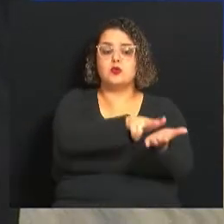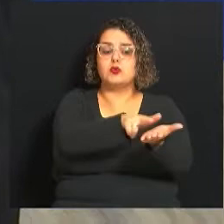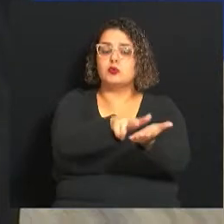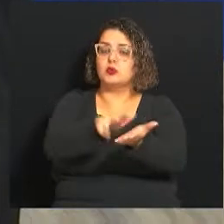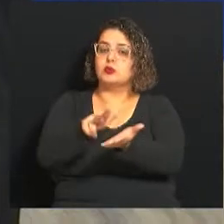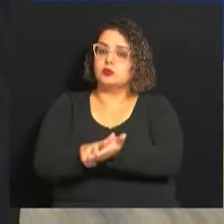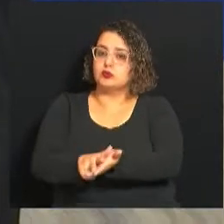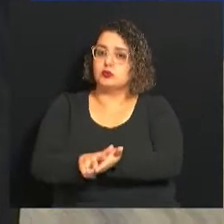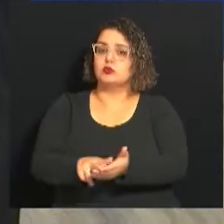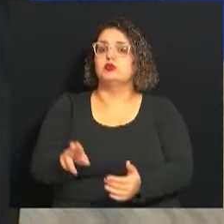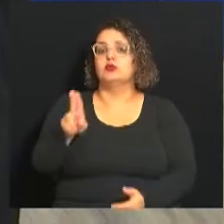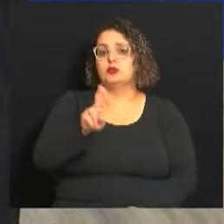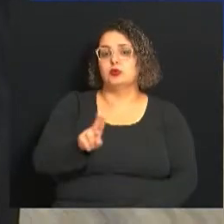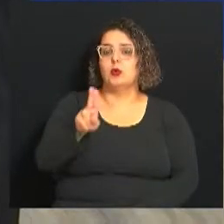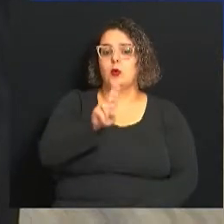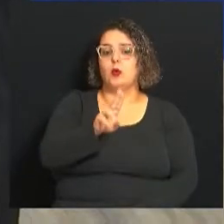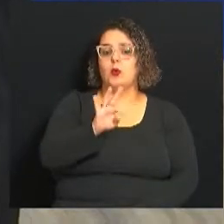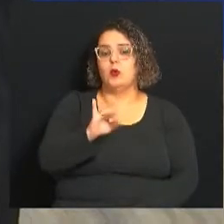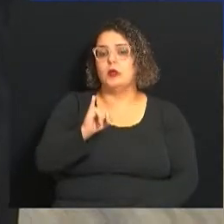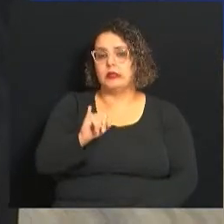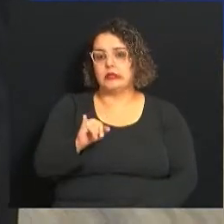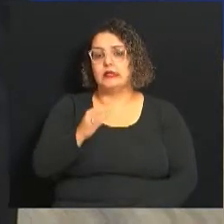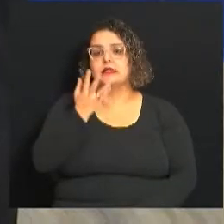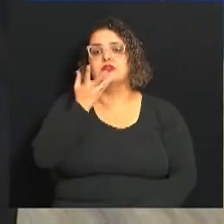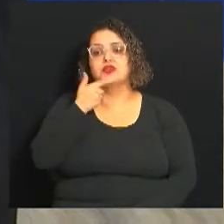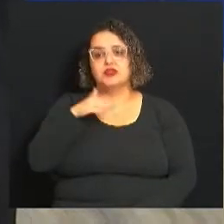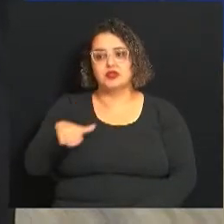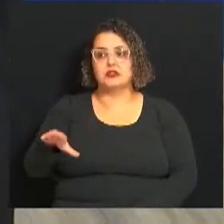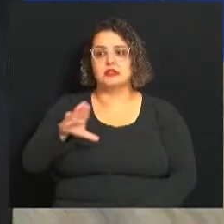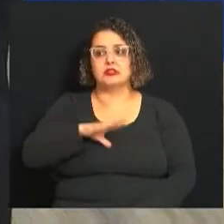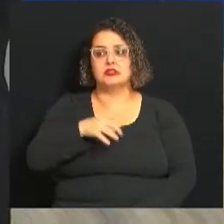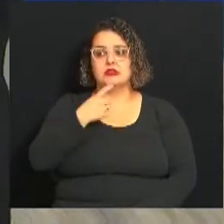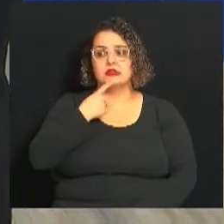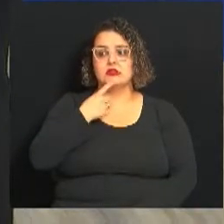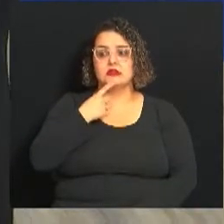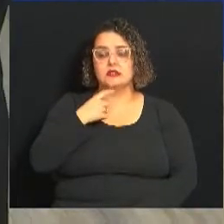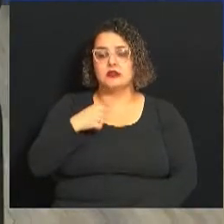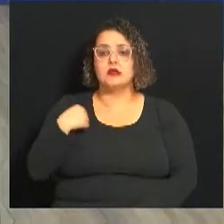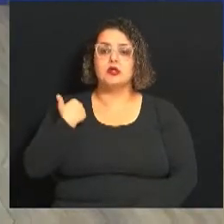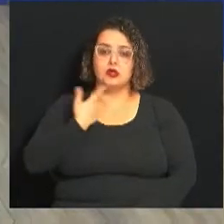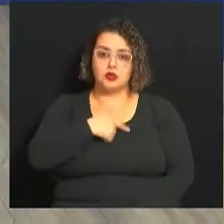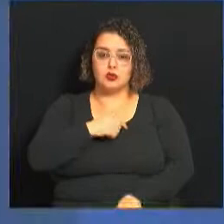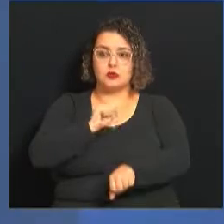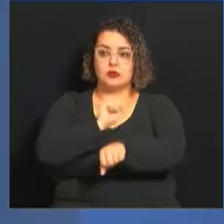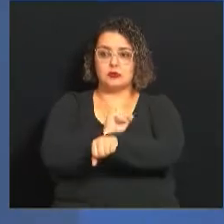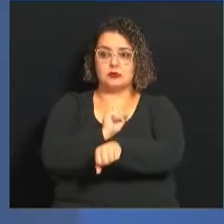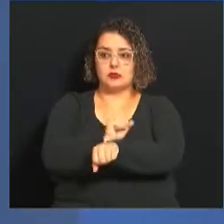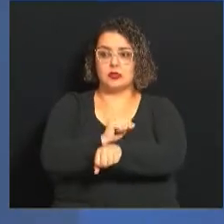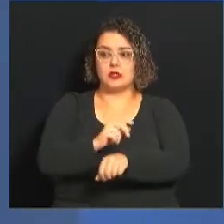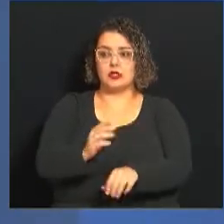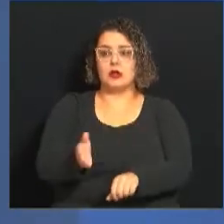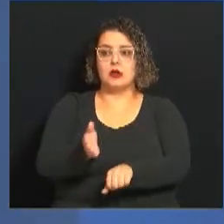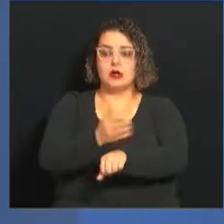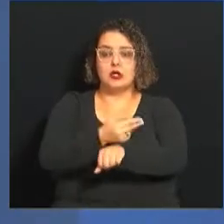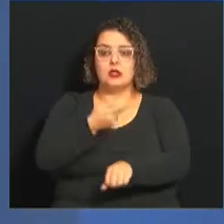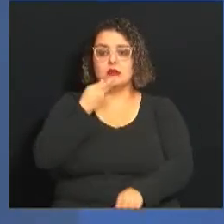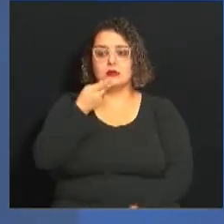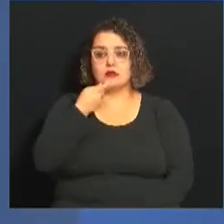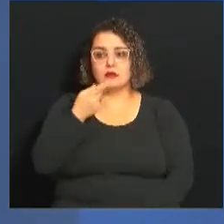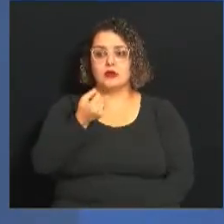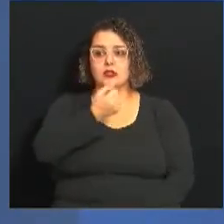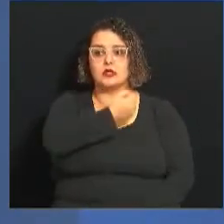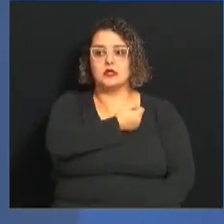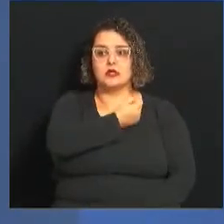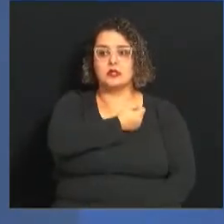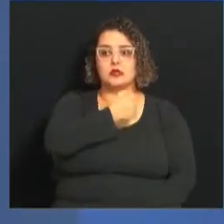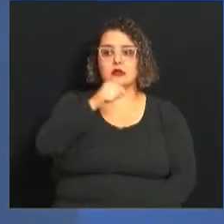de UTI infantil na cidade de Campinas. Inclusive, a gente aguarda, porque antes até de eu falar dos números, agora